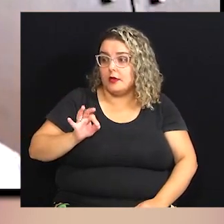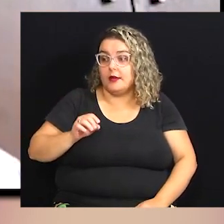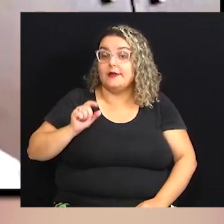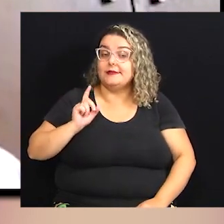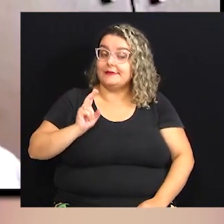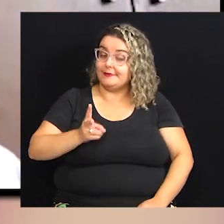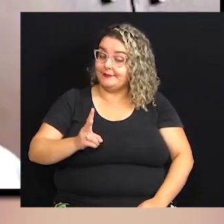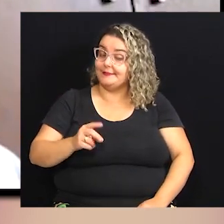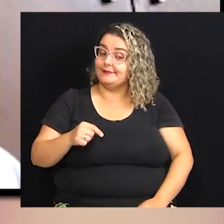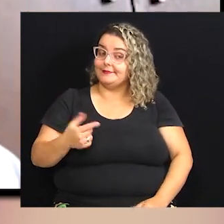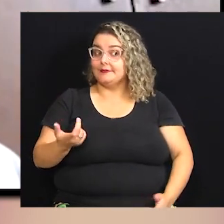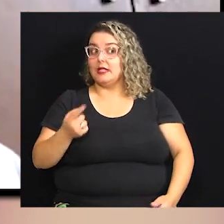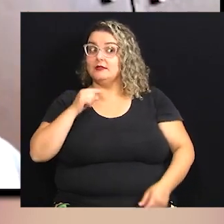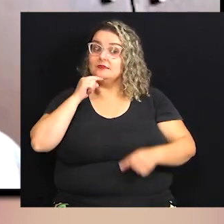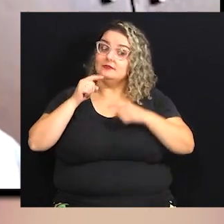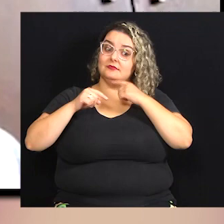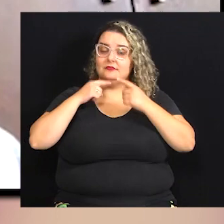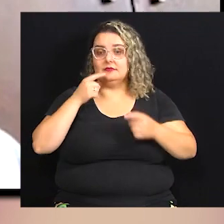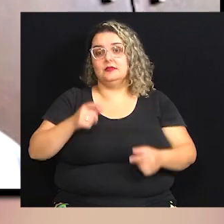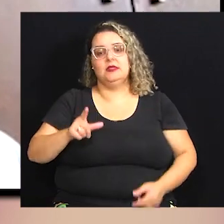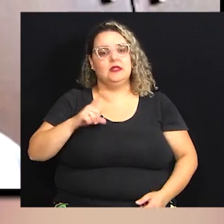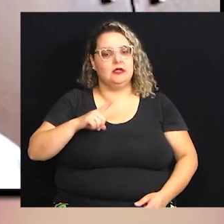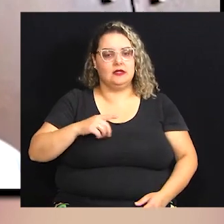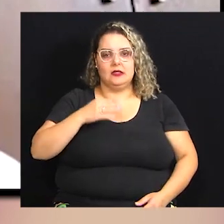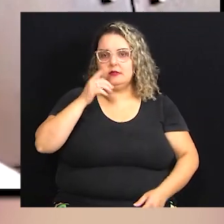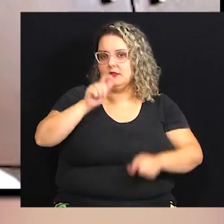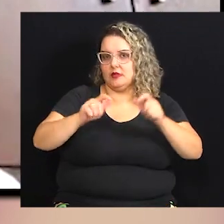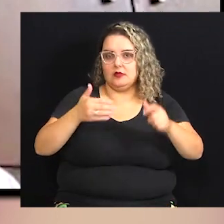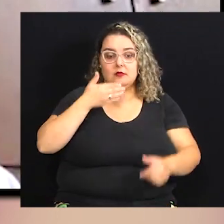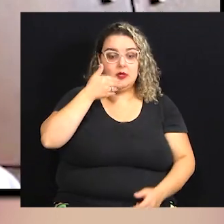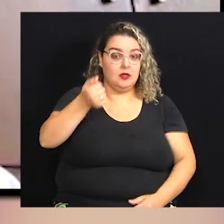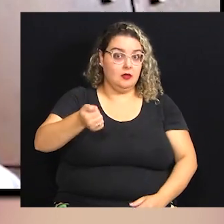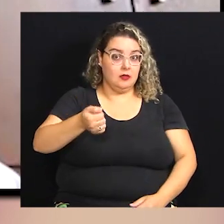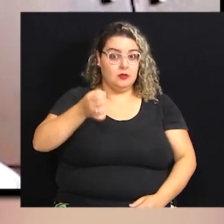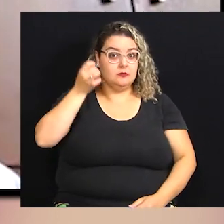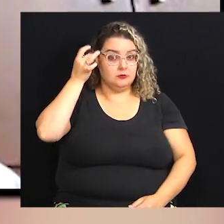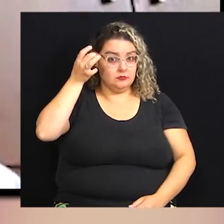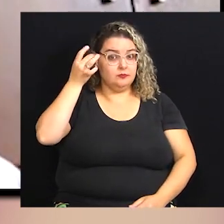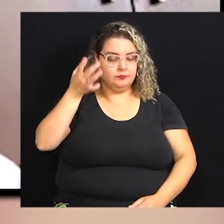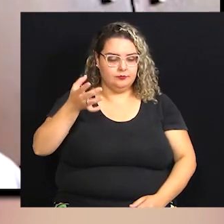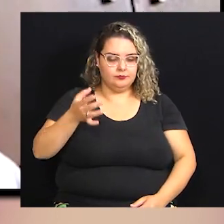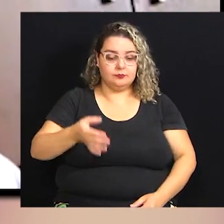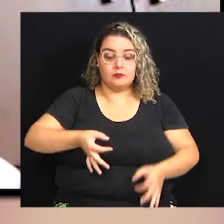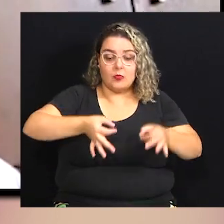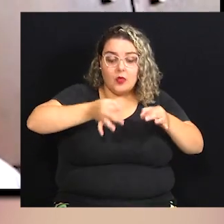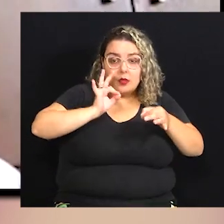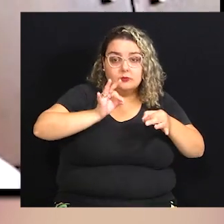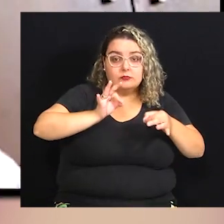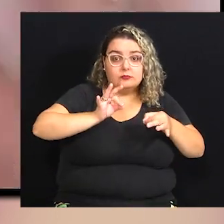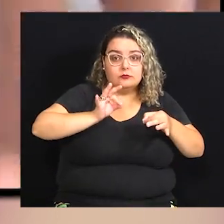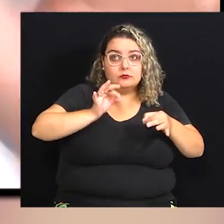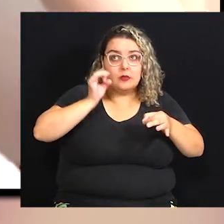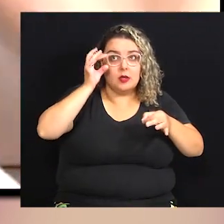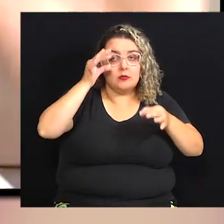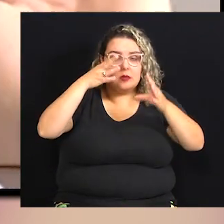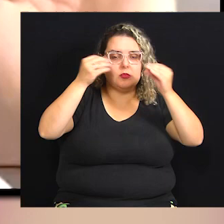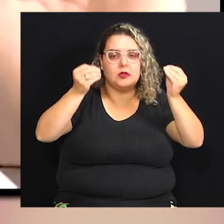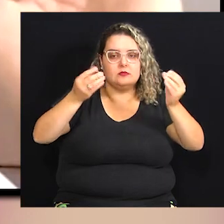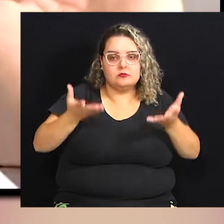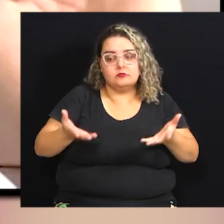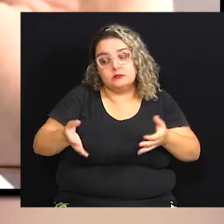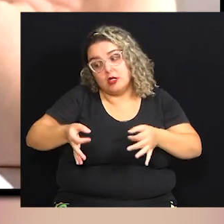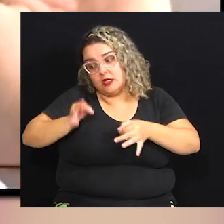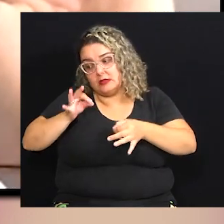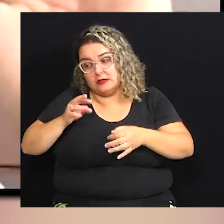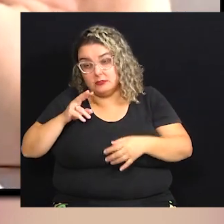é sempre uma incógnita, porque tem gente que melhora a dor de cabeça com café, tem gente que piora a dor de cabeça com café. Eu sempre oriento, olha, tome e vê o que que